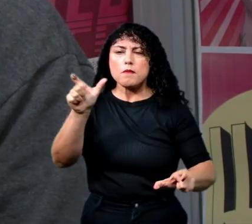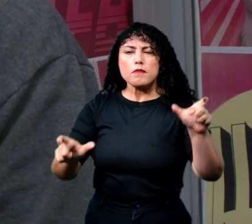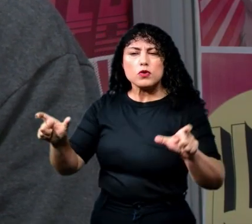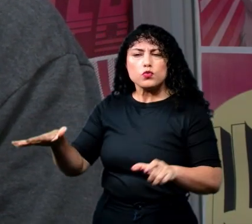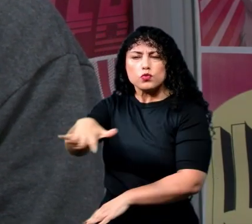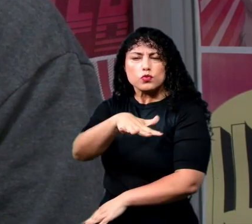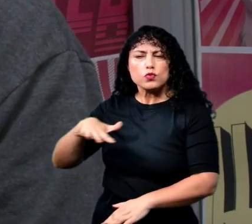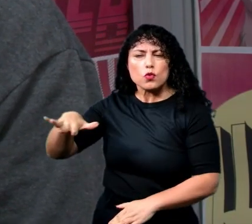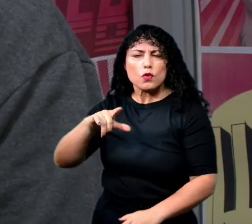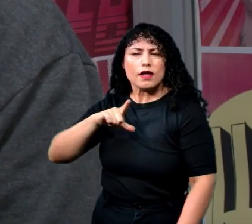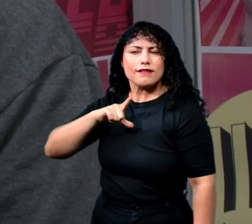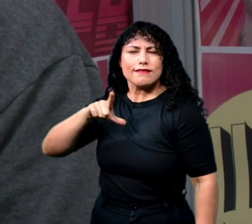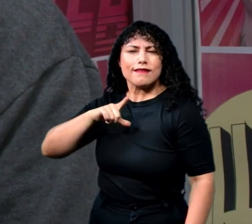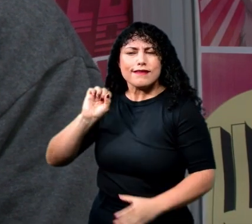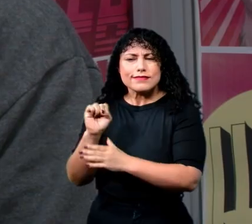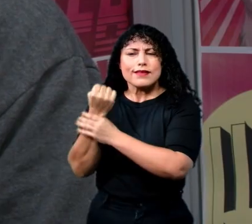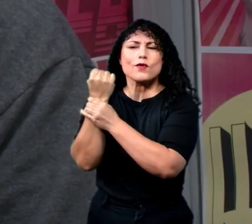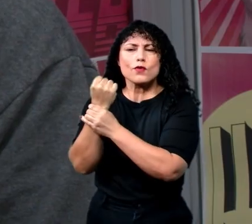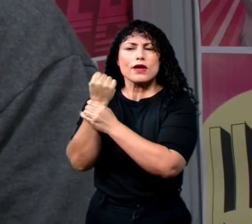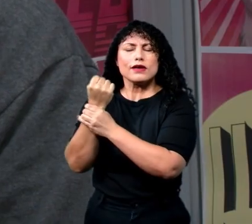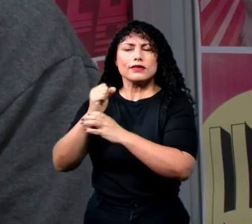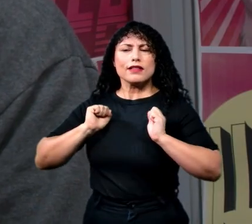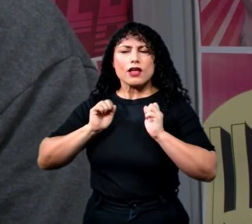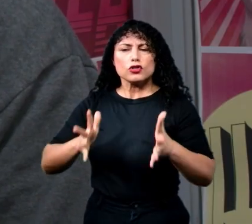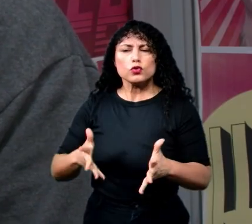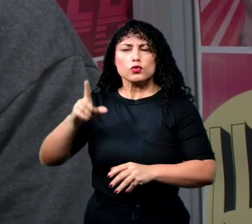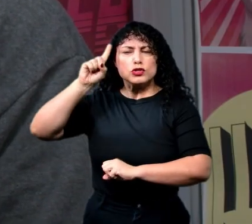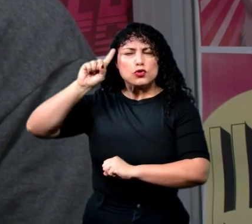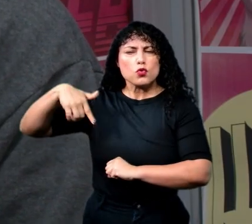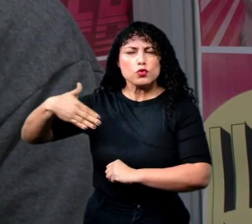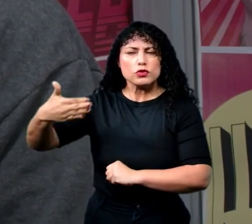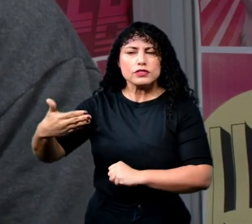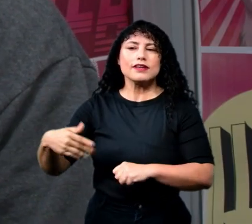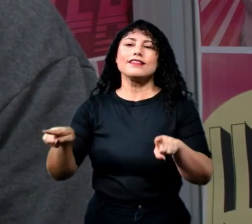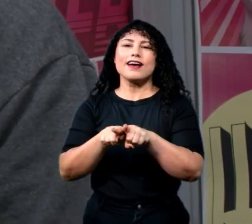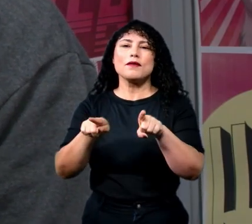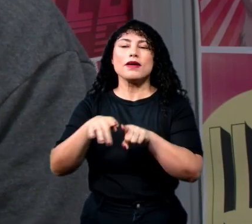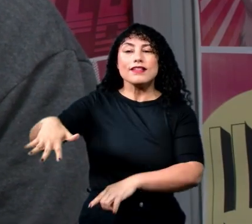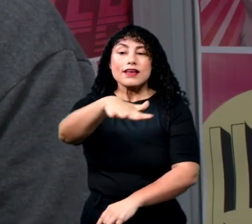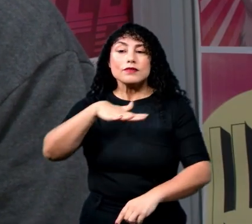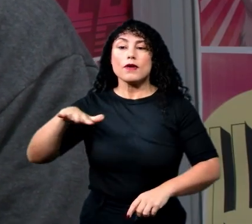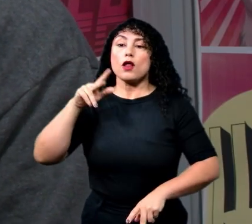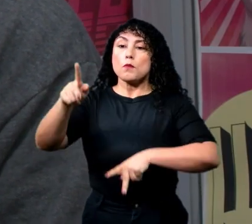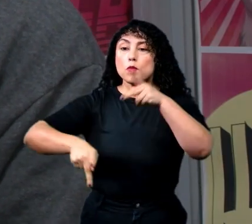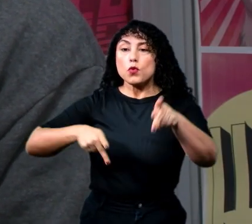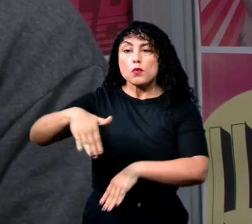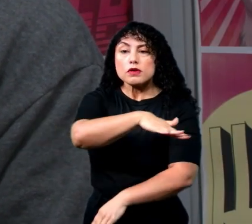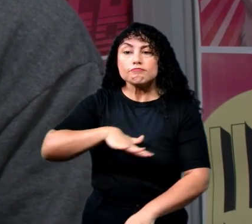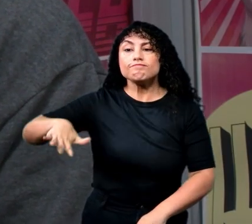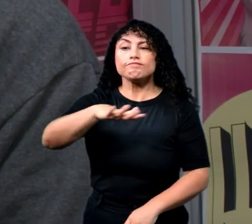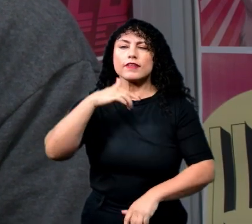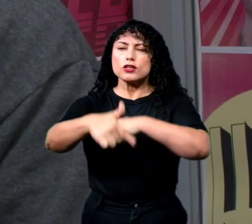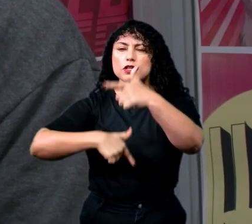ter segurança nas atitudes do dia a dia, né, sobretudo na esfera pública, porque a gente